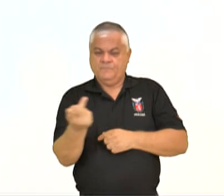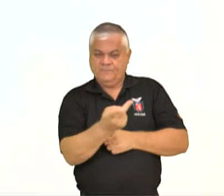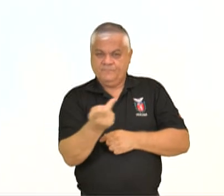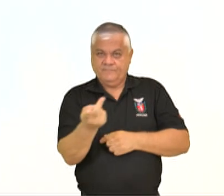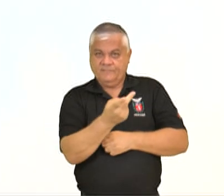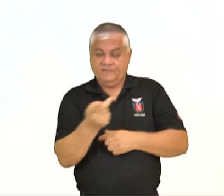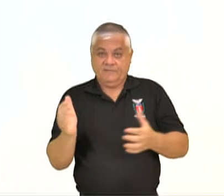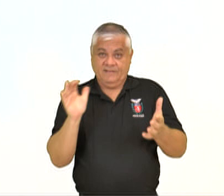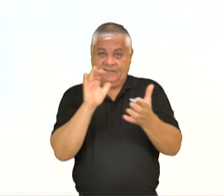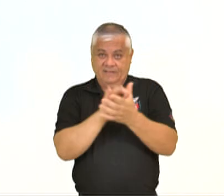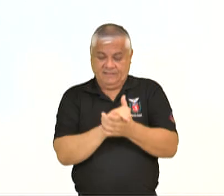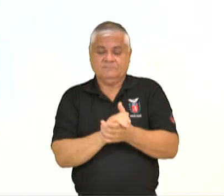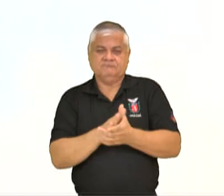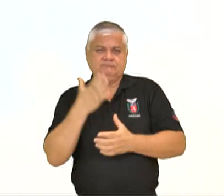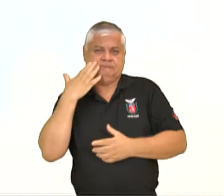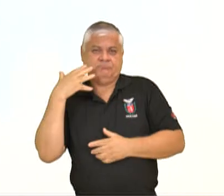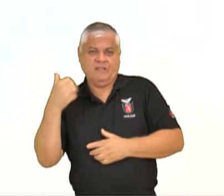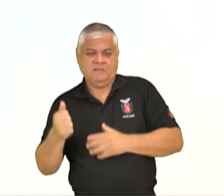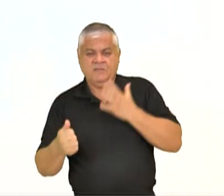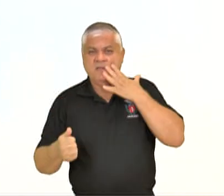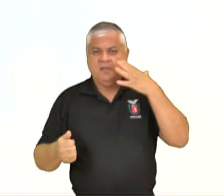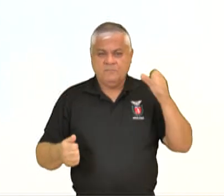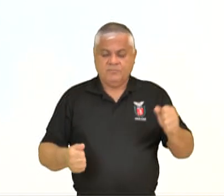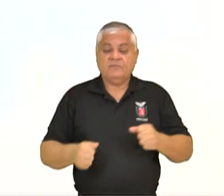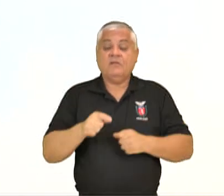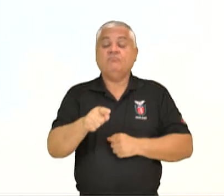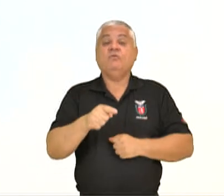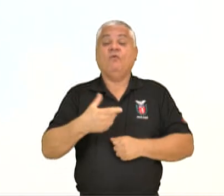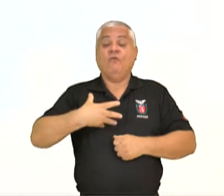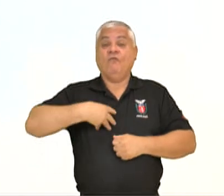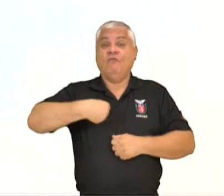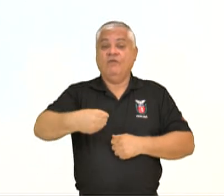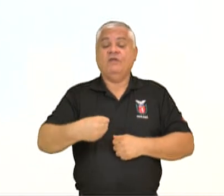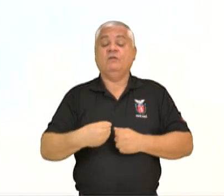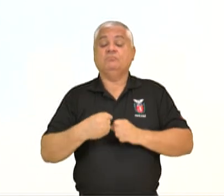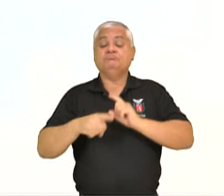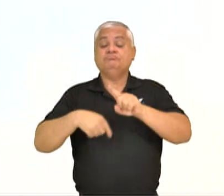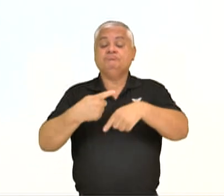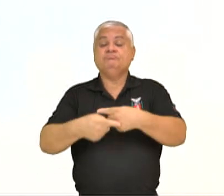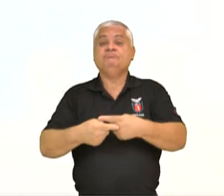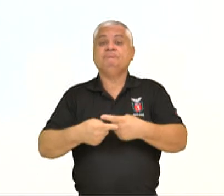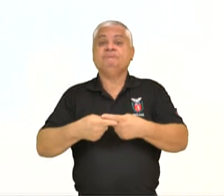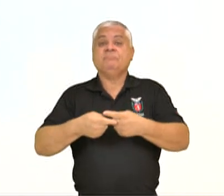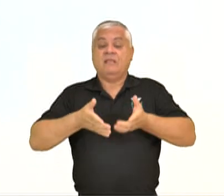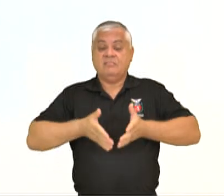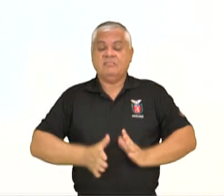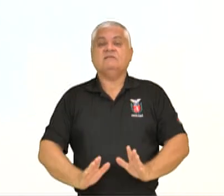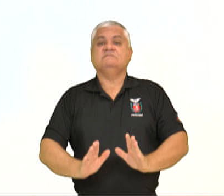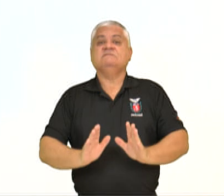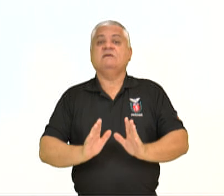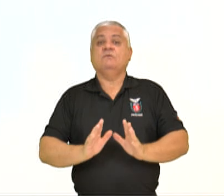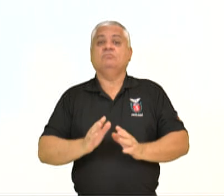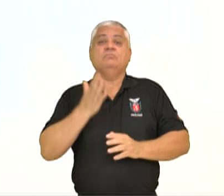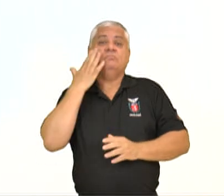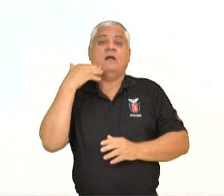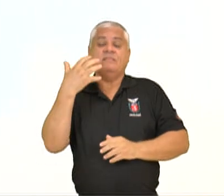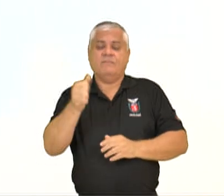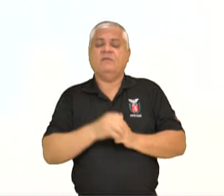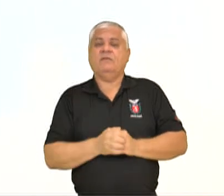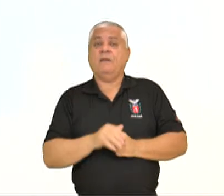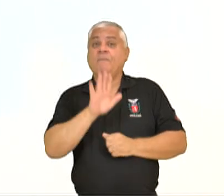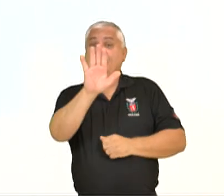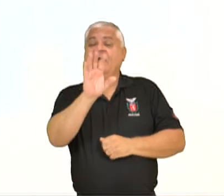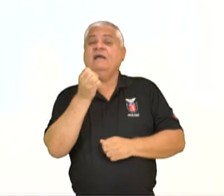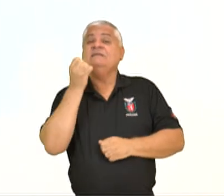traços falciforme perdeu um filho com anemia falciforme. Qual a chance do casal vir a ter duas meninas, uma